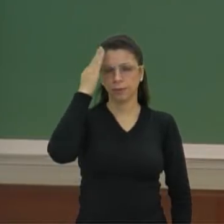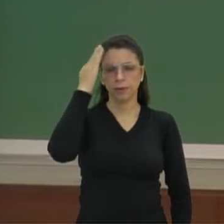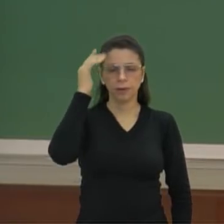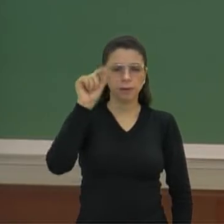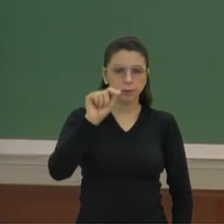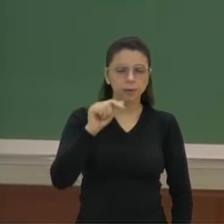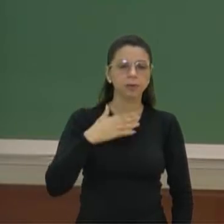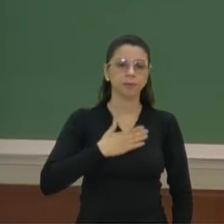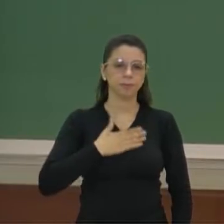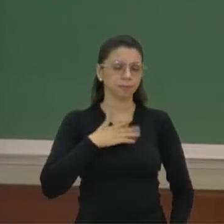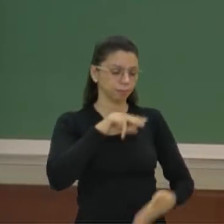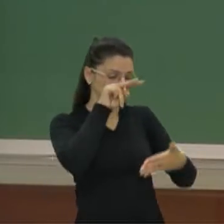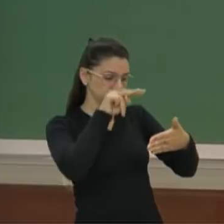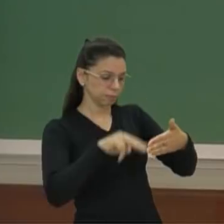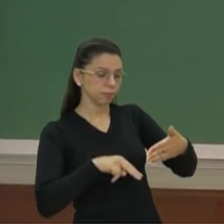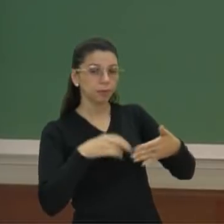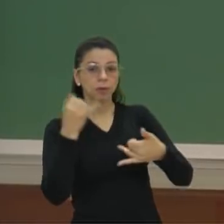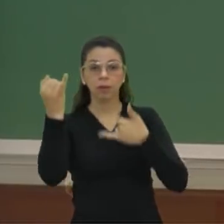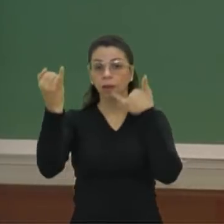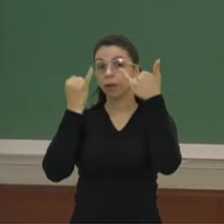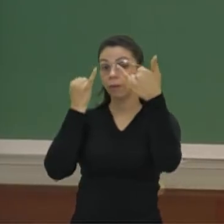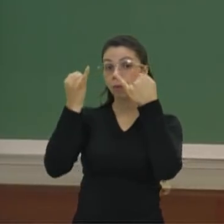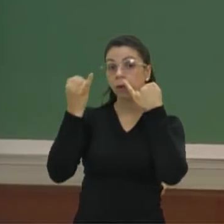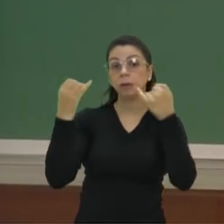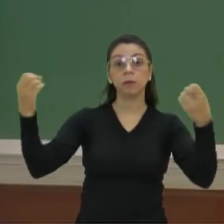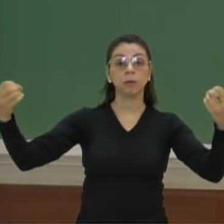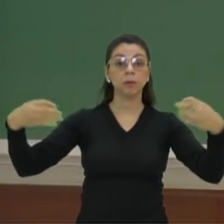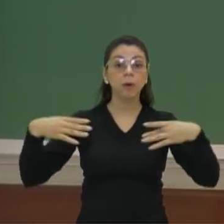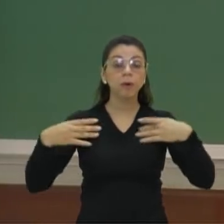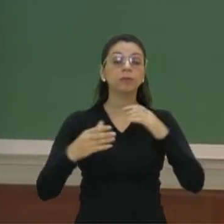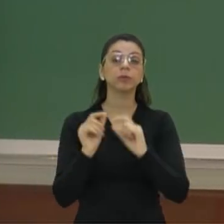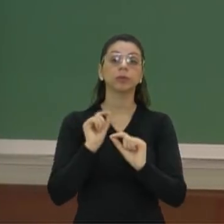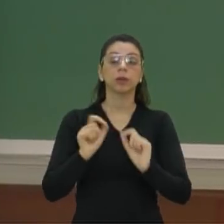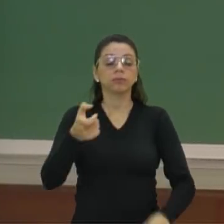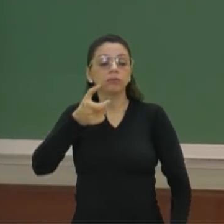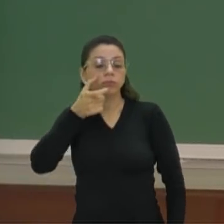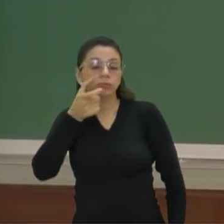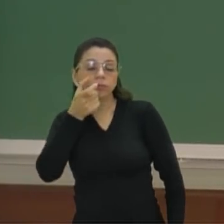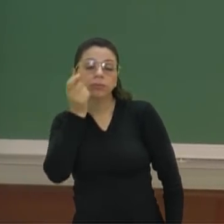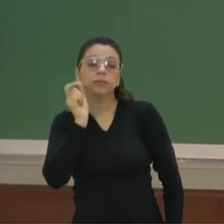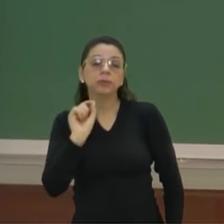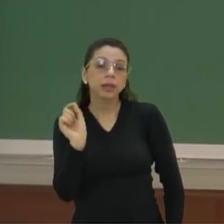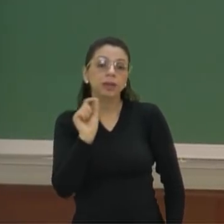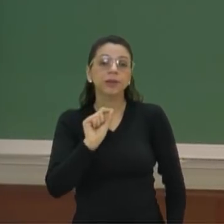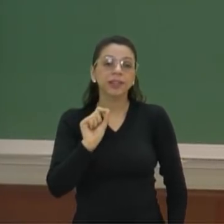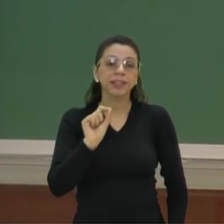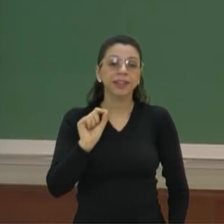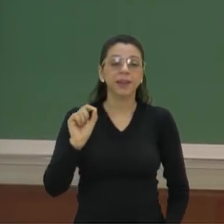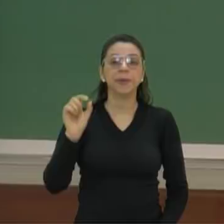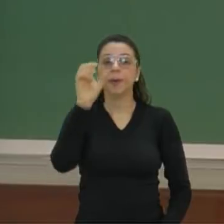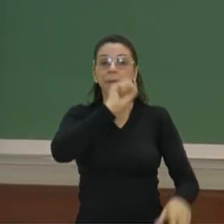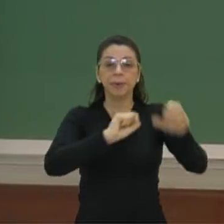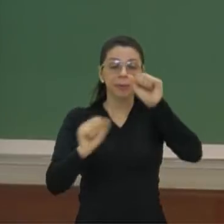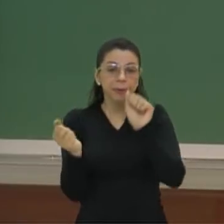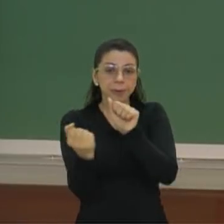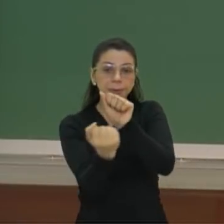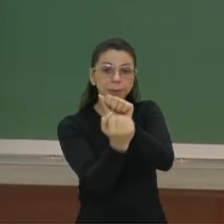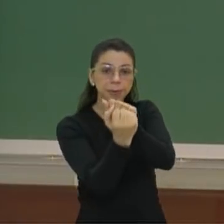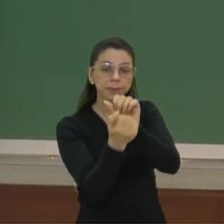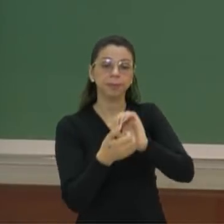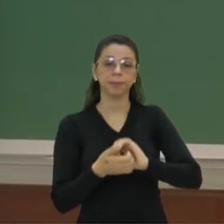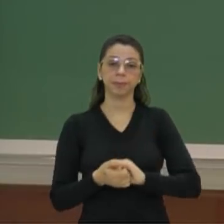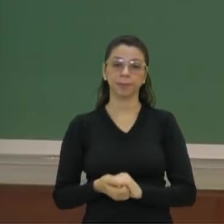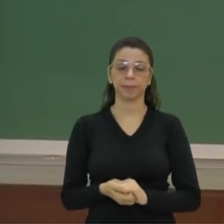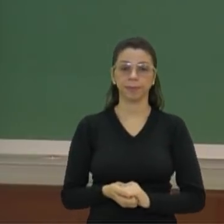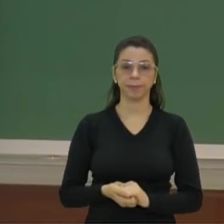e eu trago informações novas, curiosas para a gente aprender juntinhos. Então vamos lá? A nossa